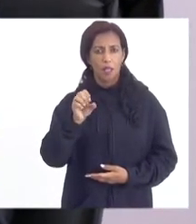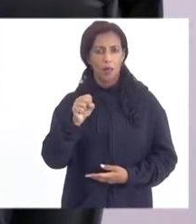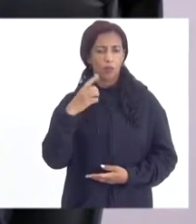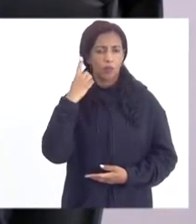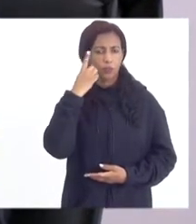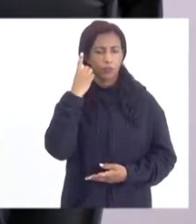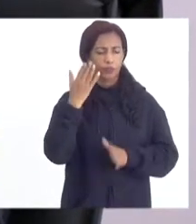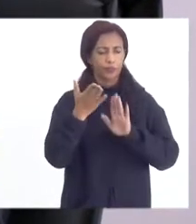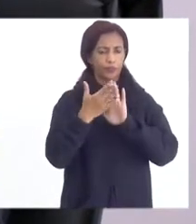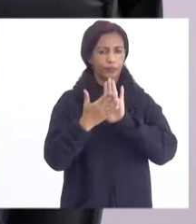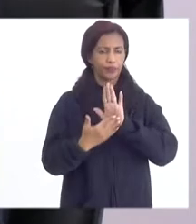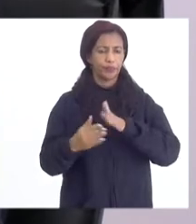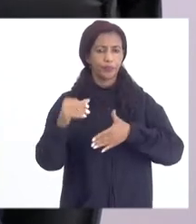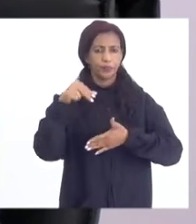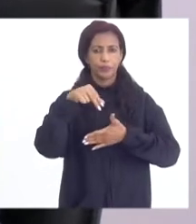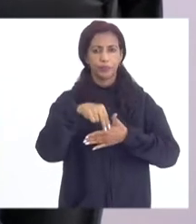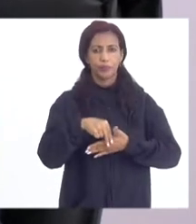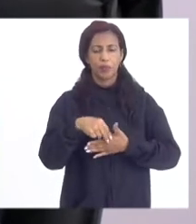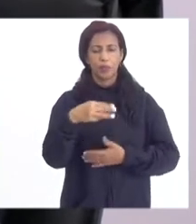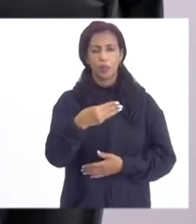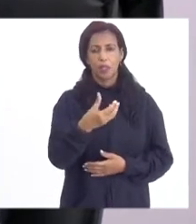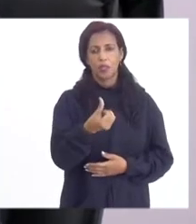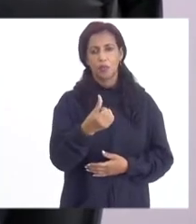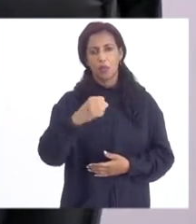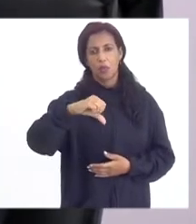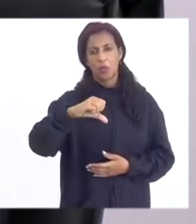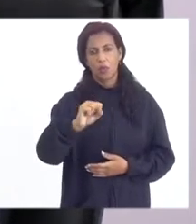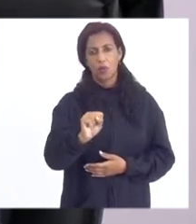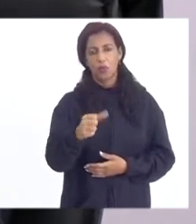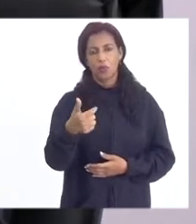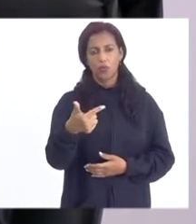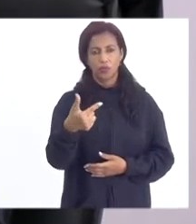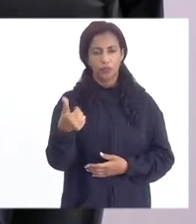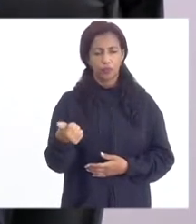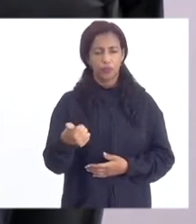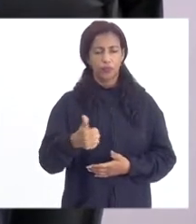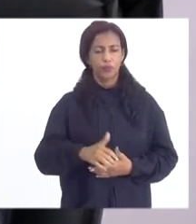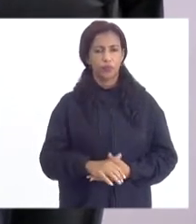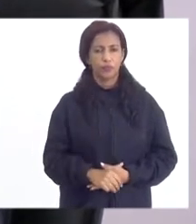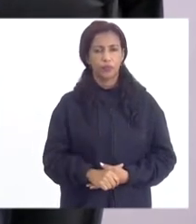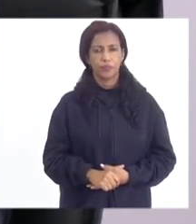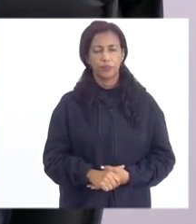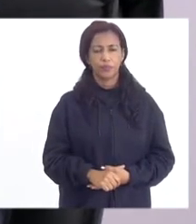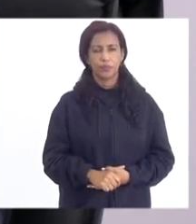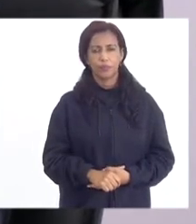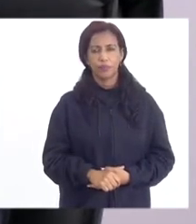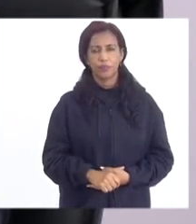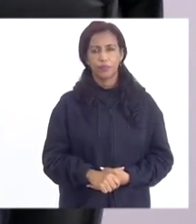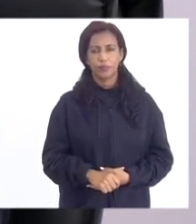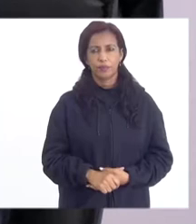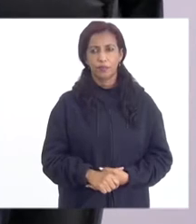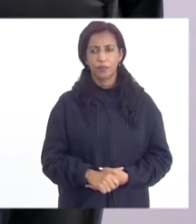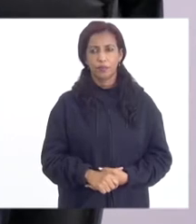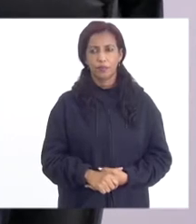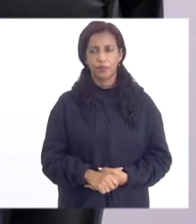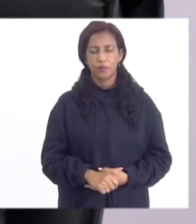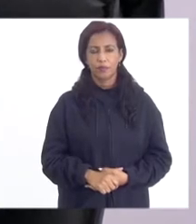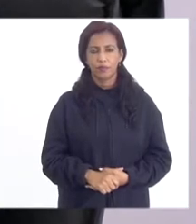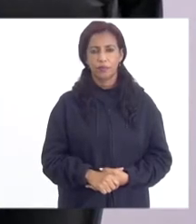O parecer pela anexação, projeto de lei 3698/2021. Não sou eu. Eu vou ligar para a